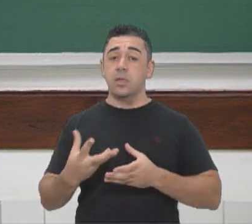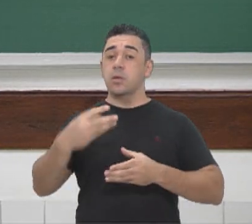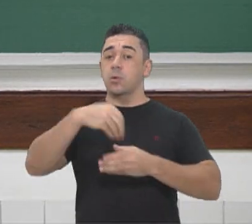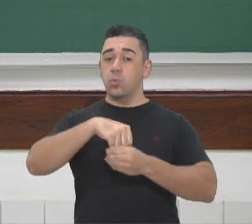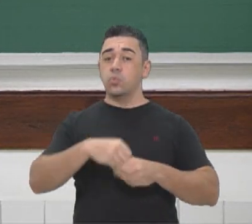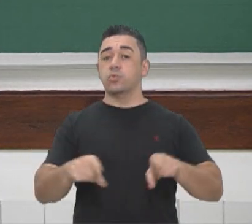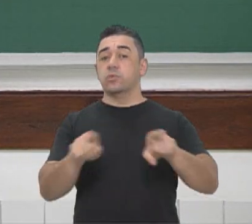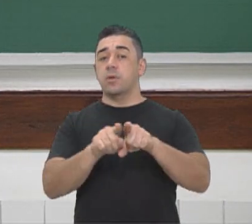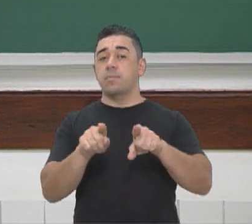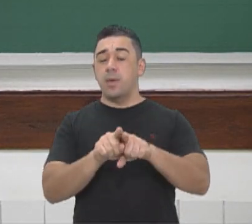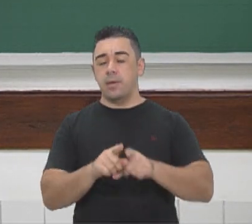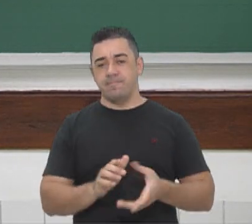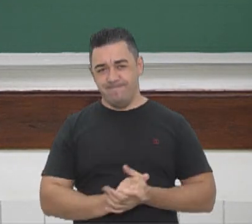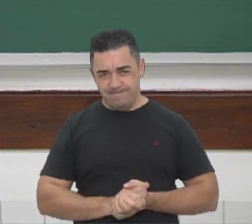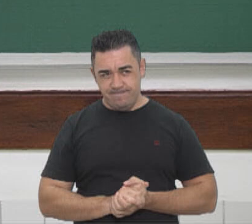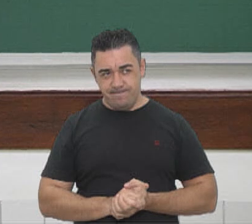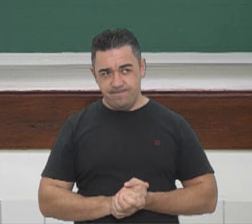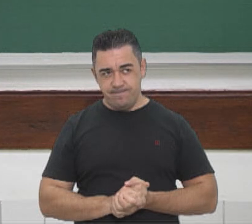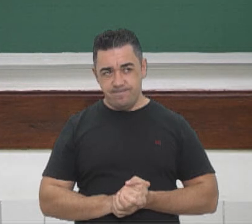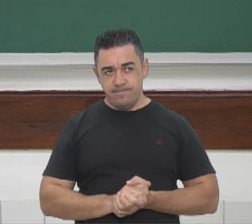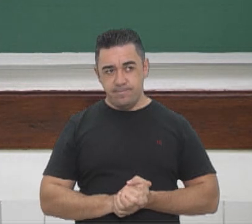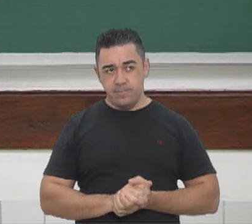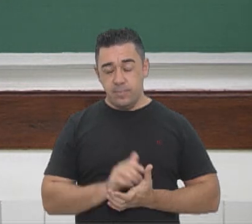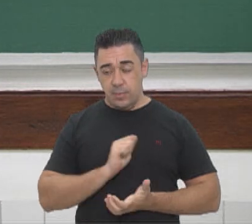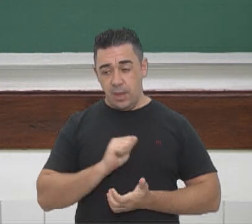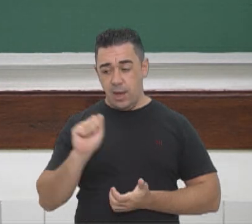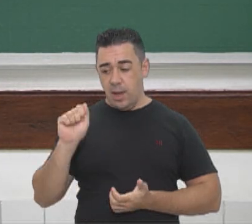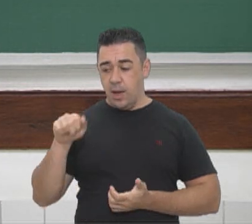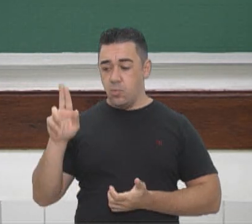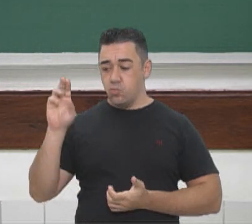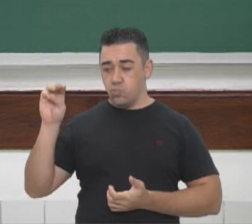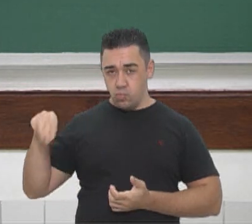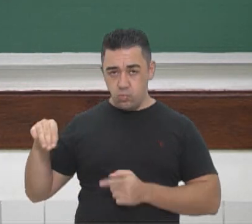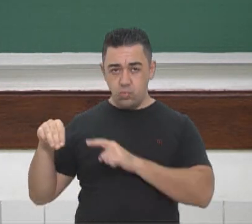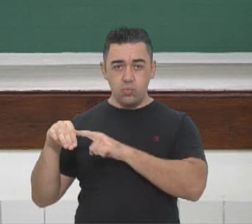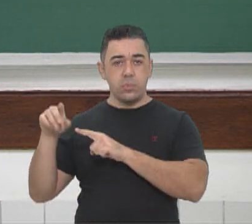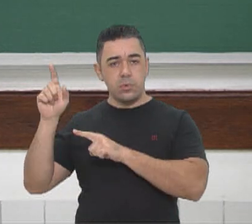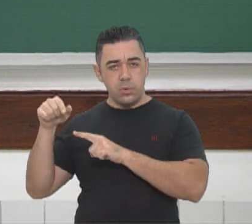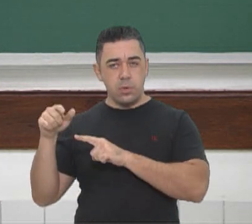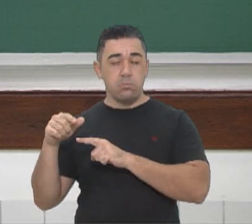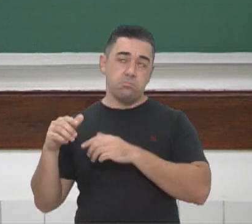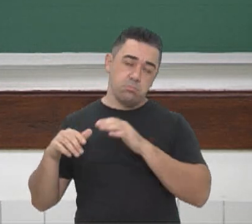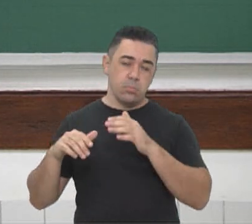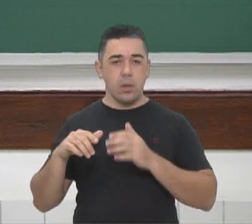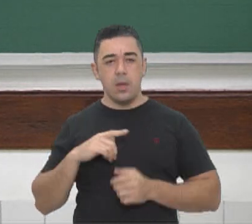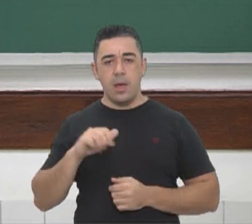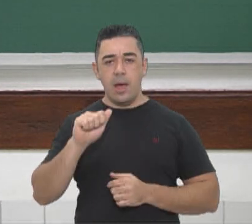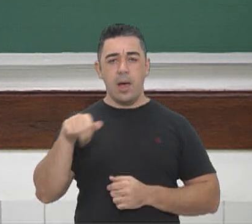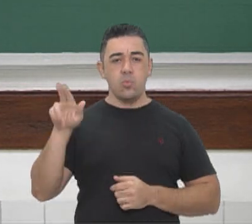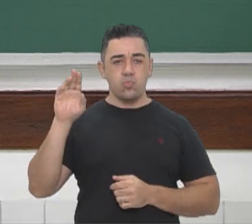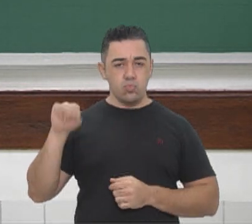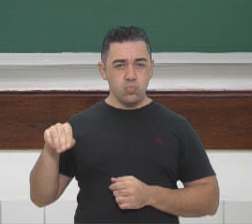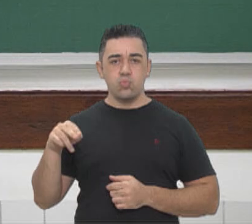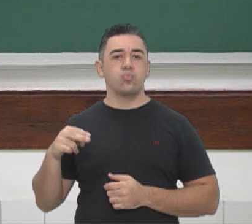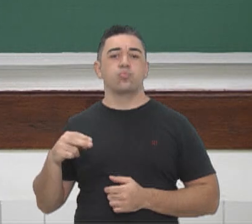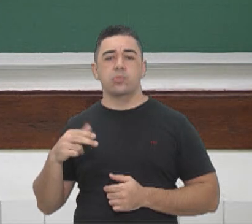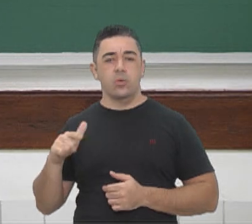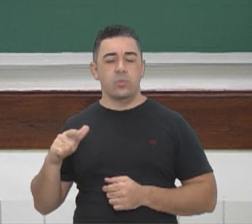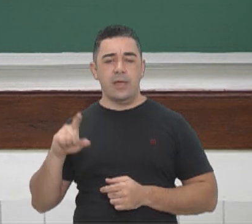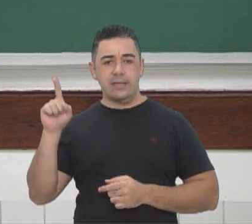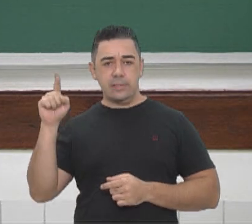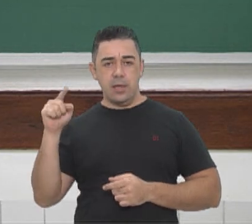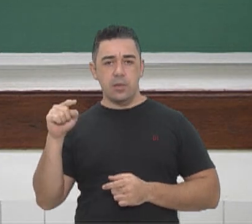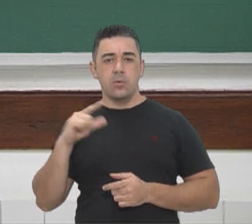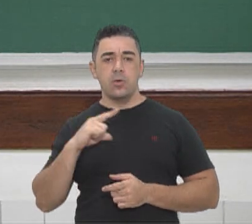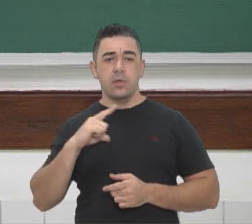e também. Então, cuidado. A1 acentuado, todavia, ainda. A1 que não leva acentuação, ele